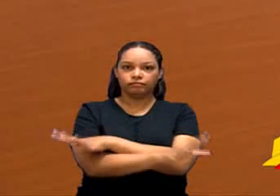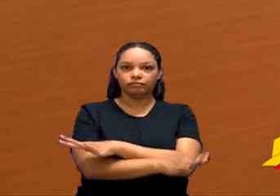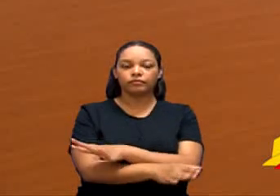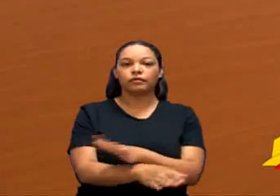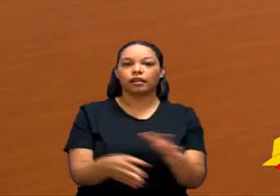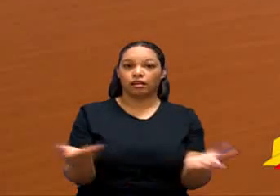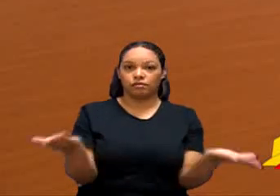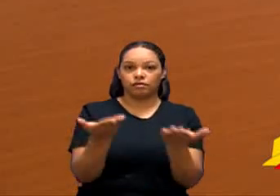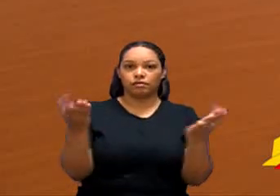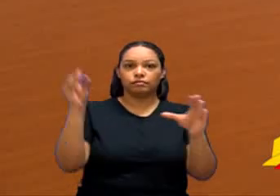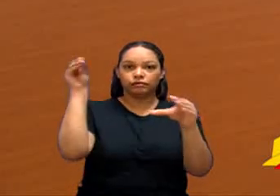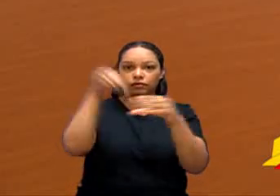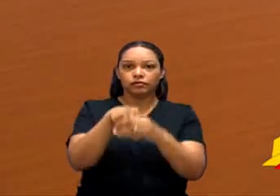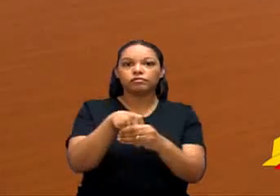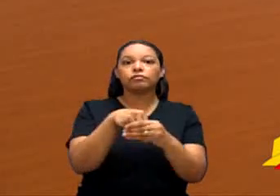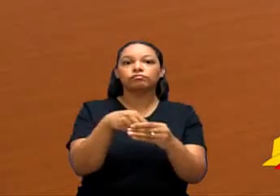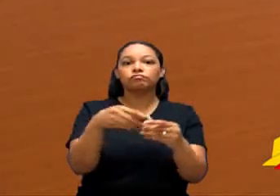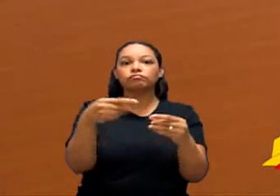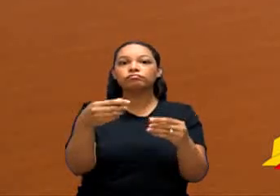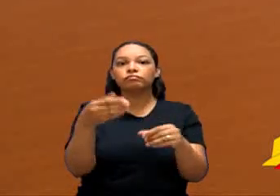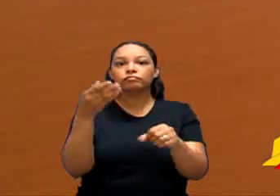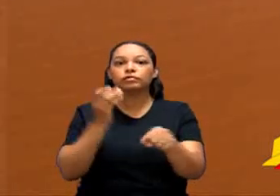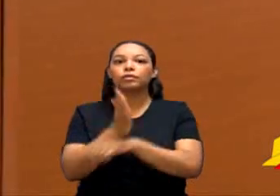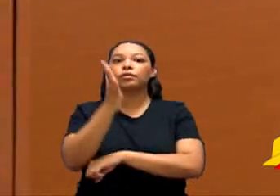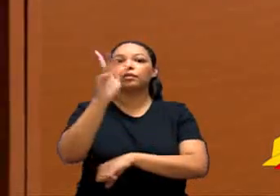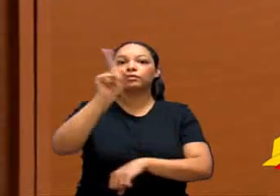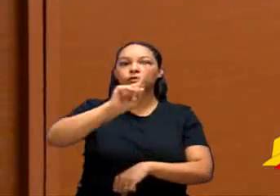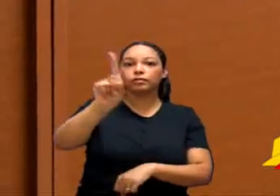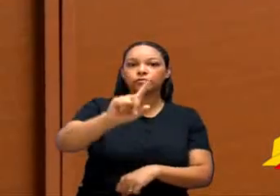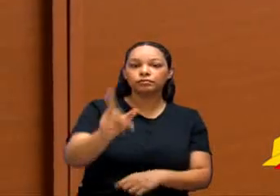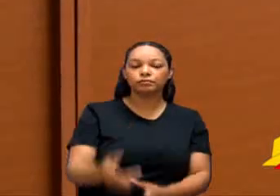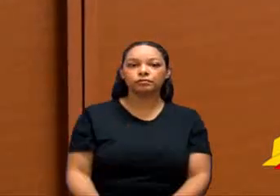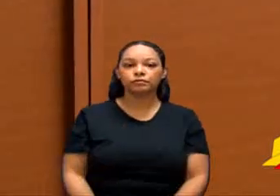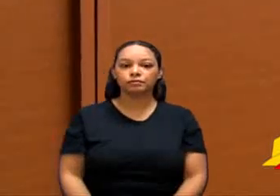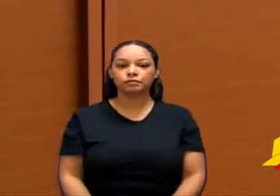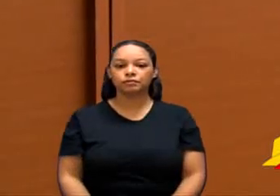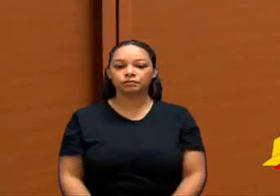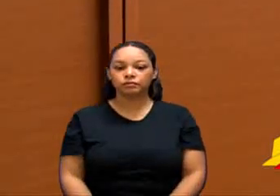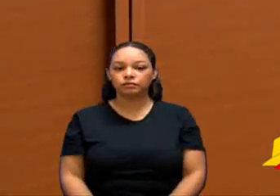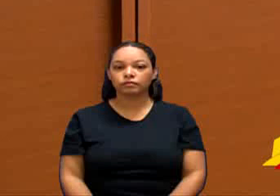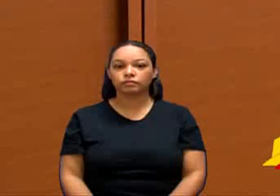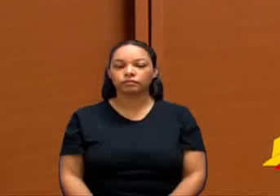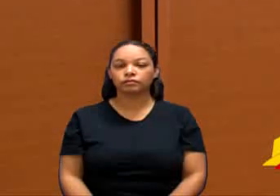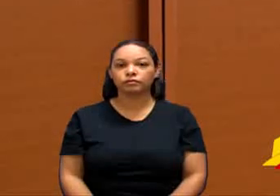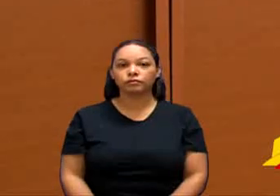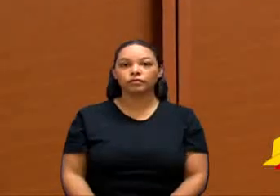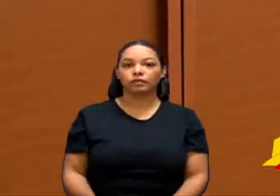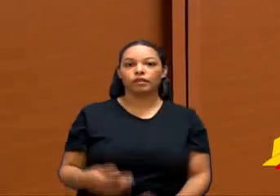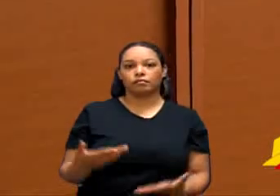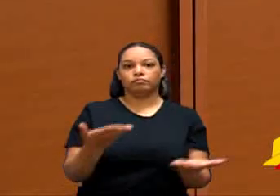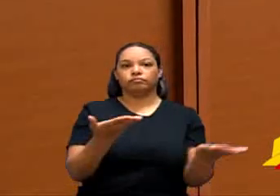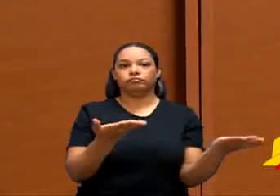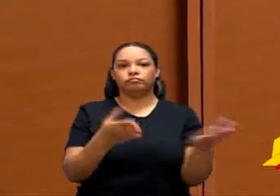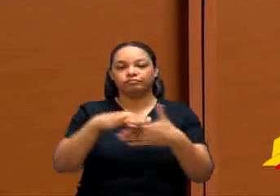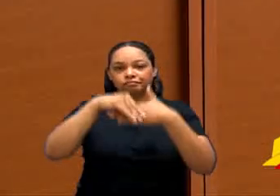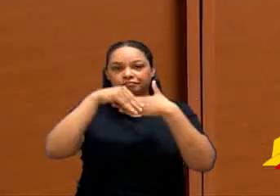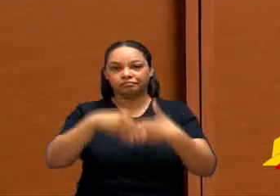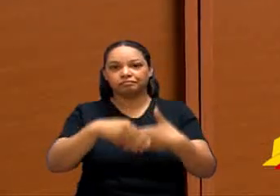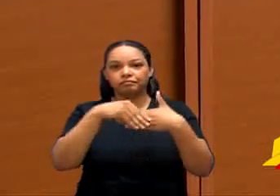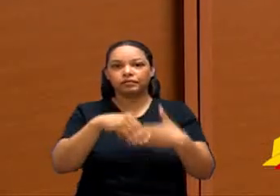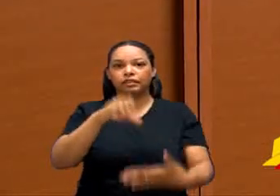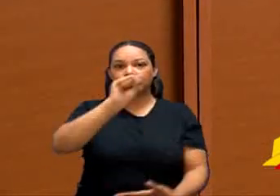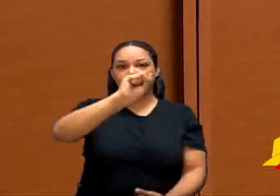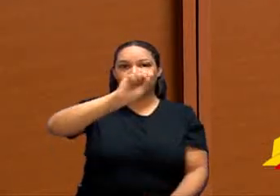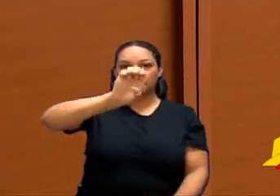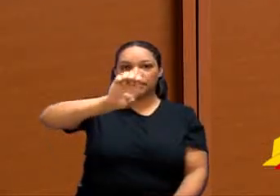em votação. Os vereadores concordam, permaneçam como estão, aprovado. Eu gostaria de cumprimentar o Serginho Barreto, presidente da UFRGS, que está